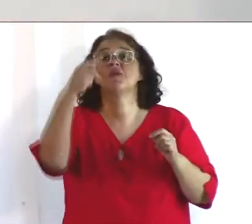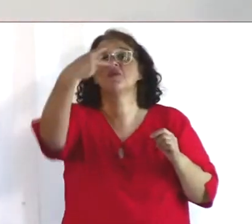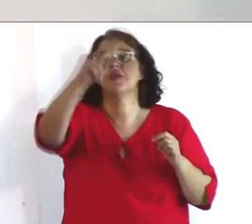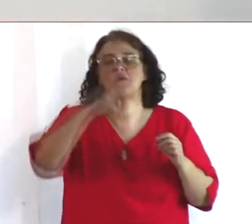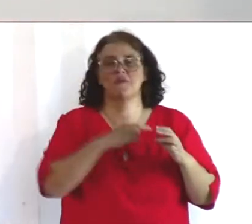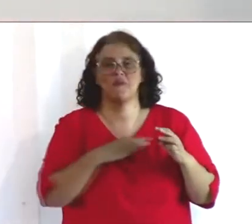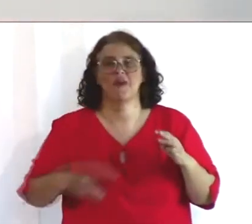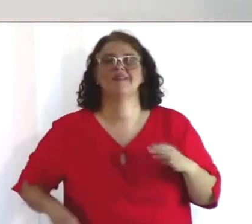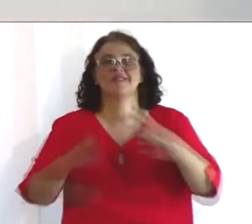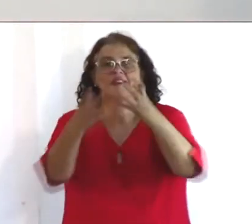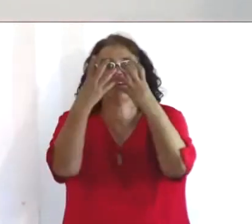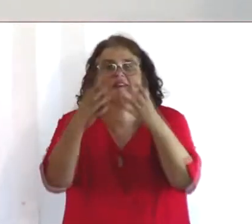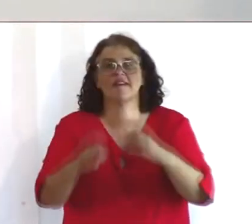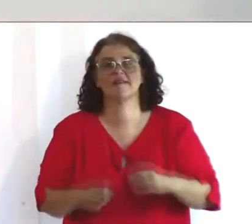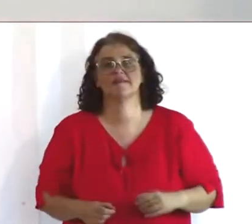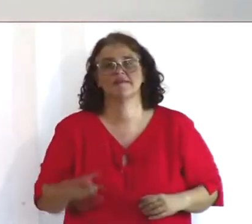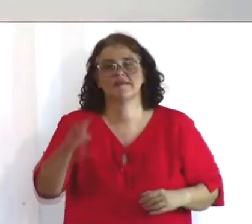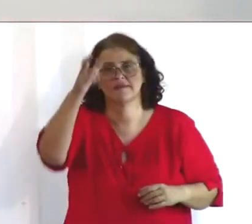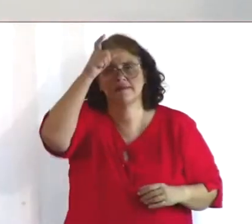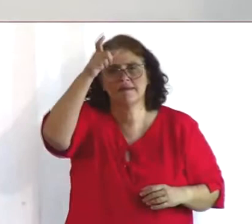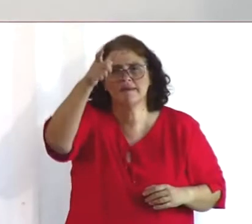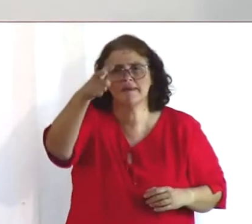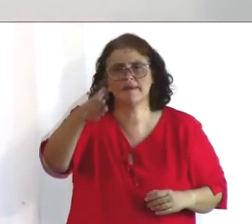esse parabéns?